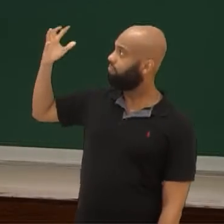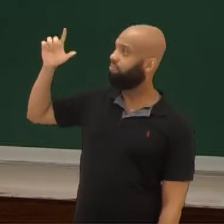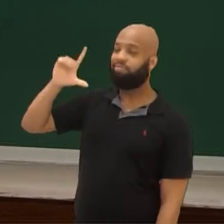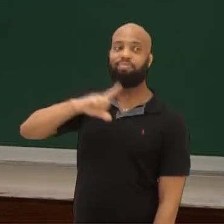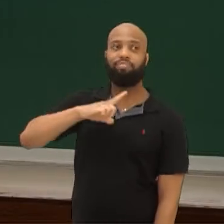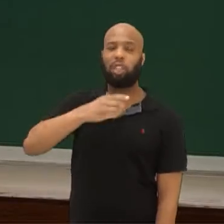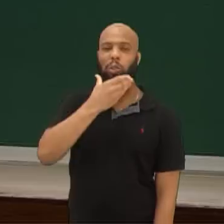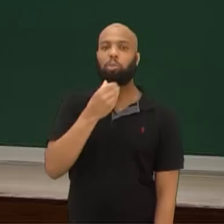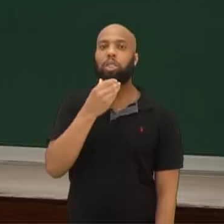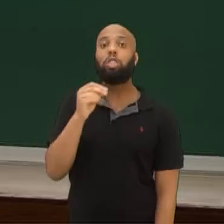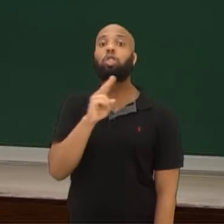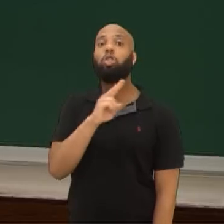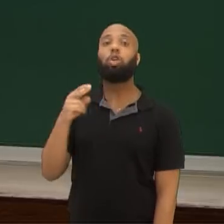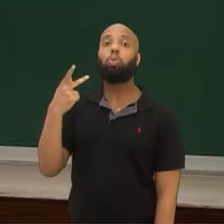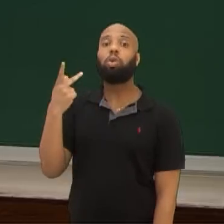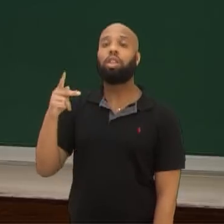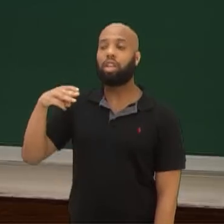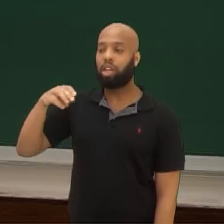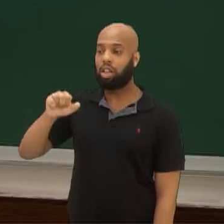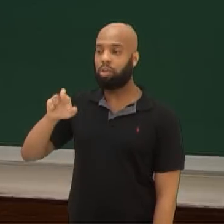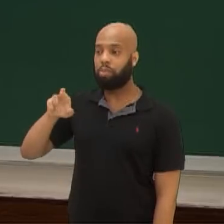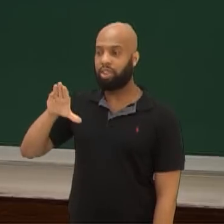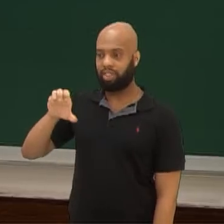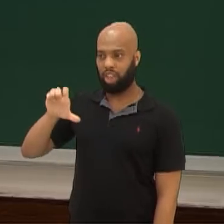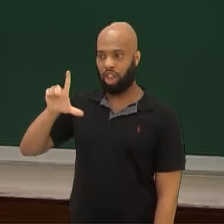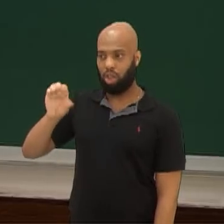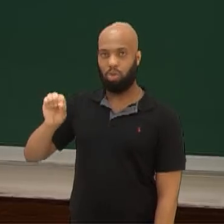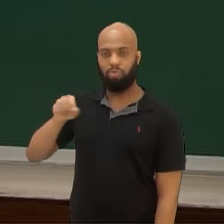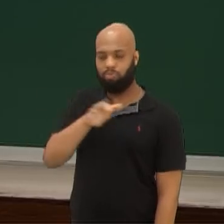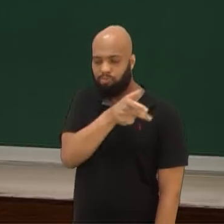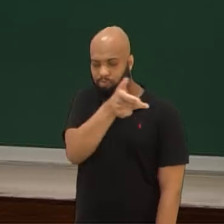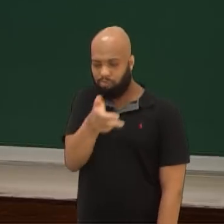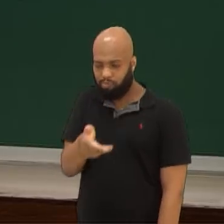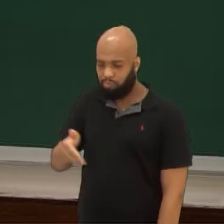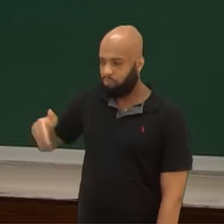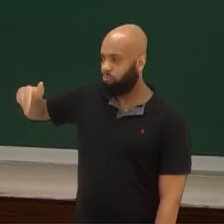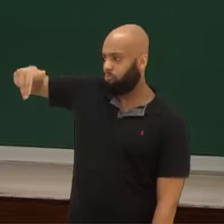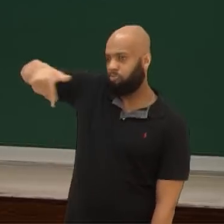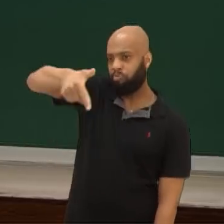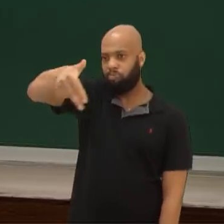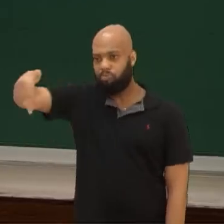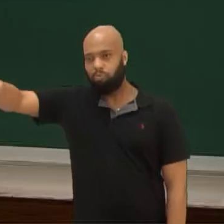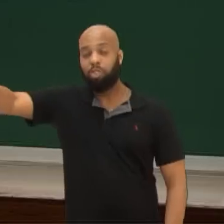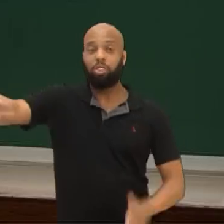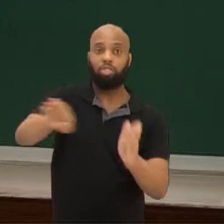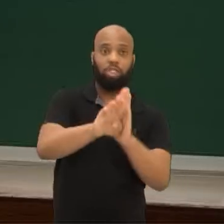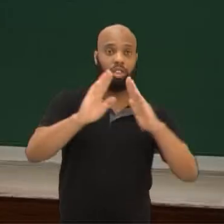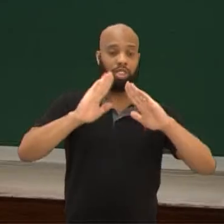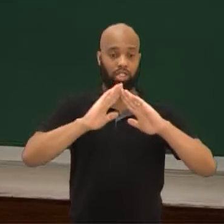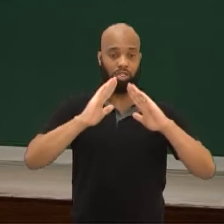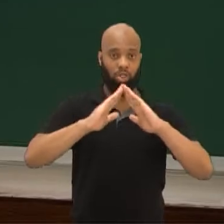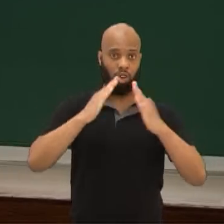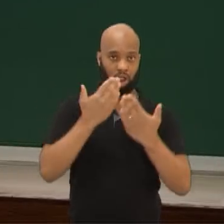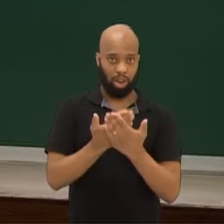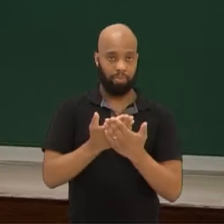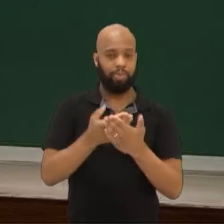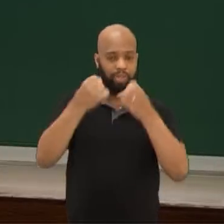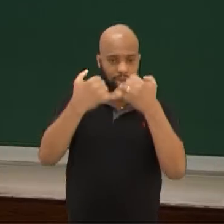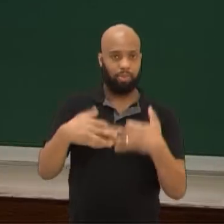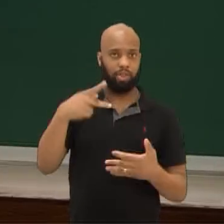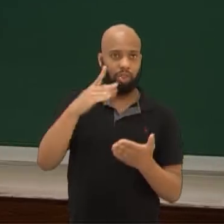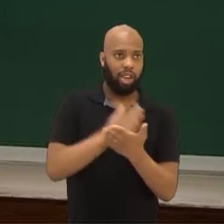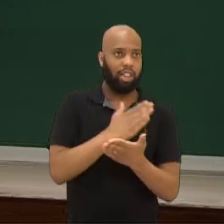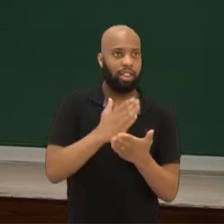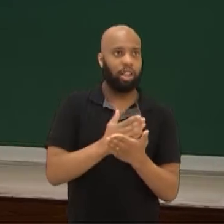com o Marcelo. O Marcelo percorreu o seguinte caminho para ir até a escola. Explique no caderno qual foi o caminho que o